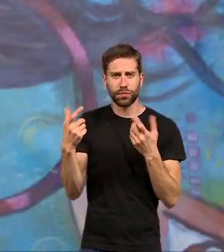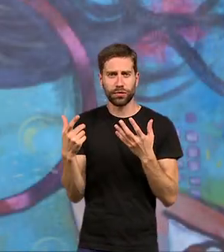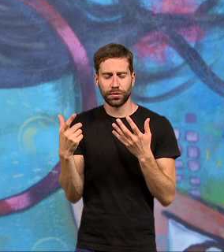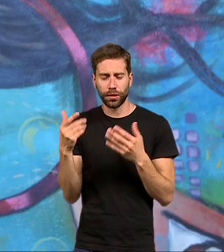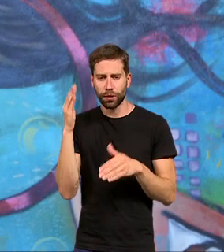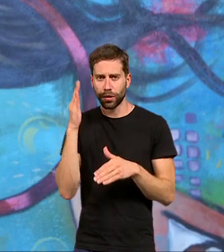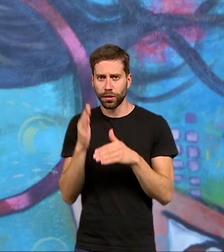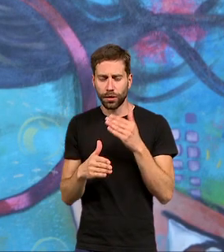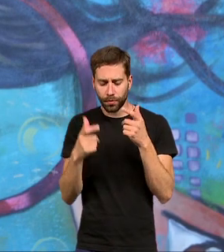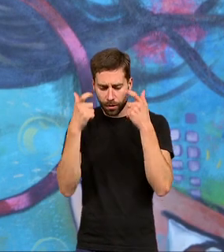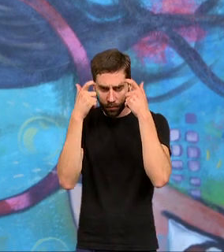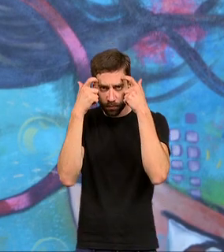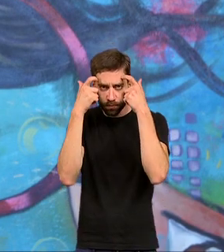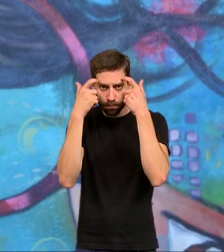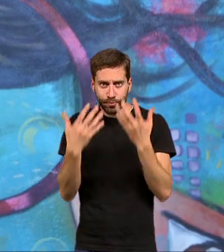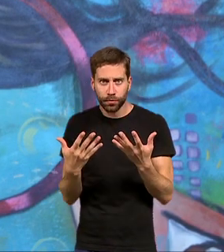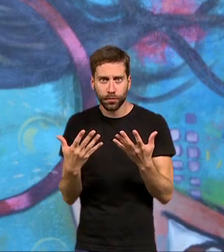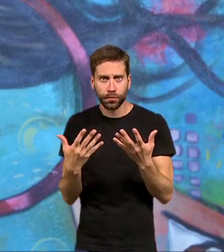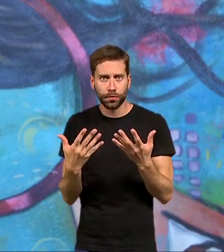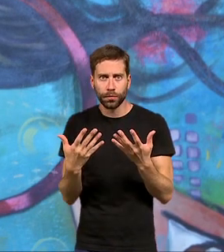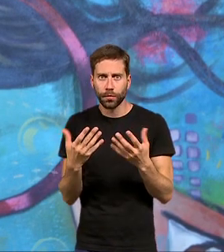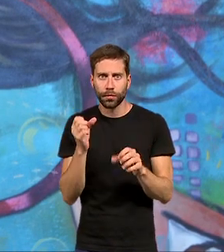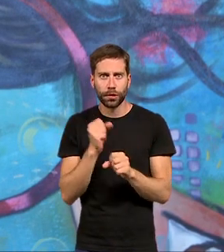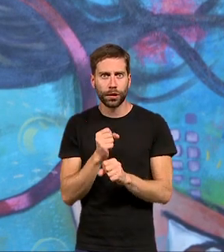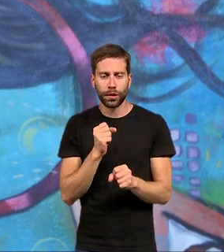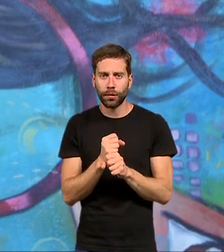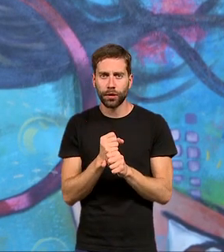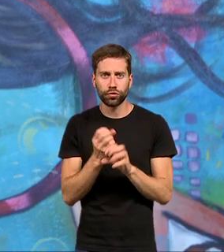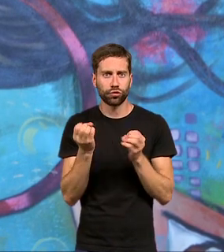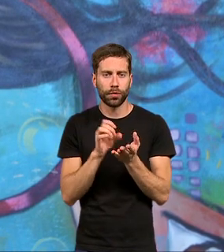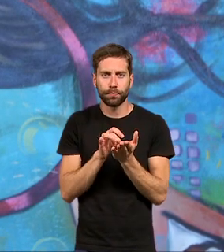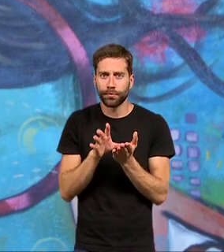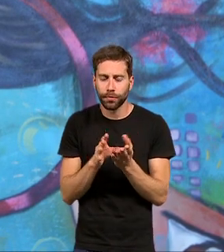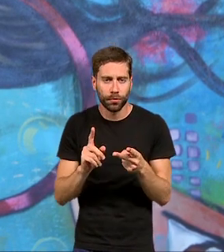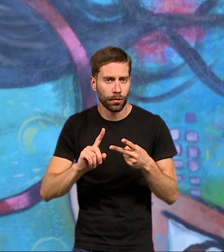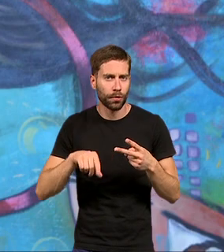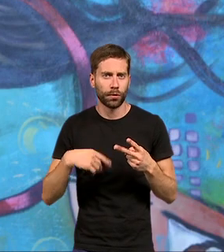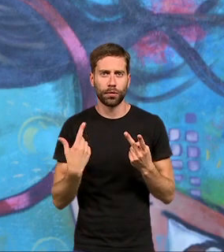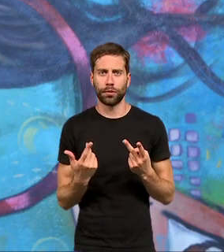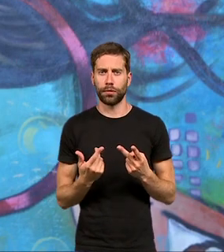que ficaram de repente sem os seus empregos, sem